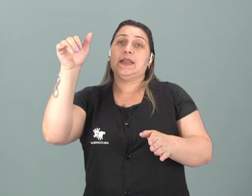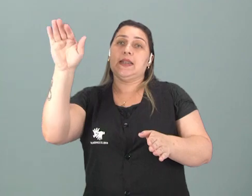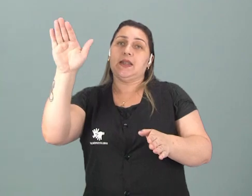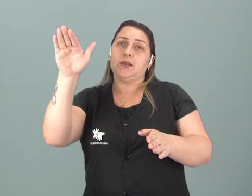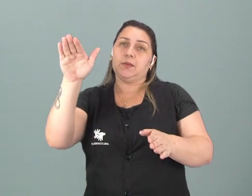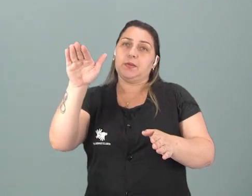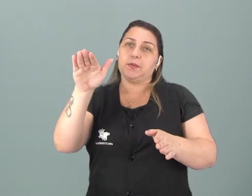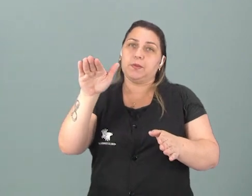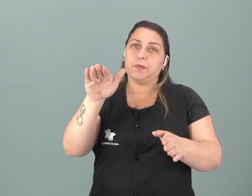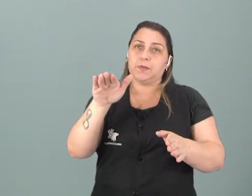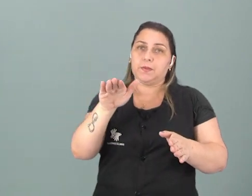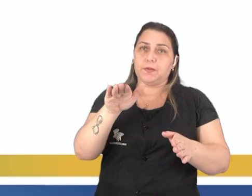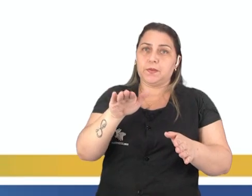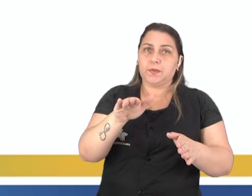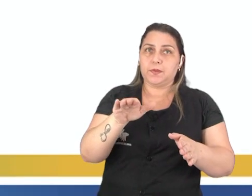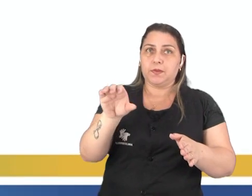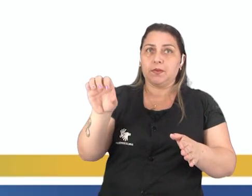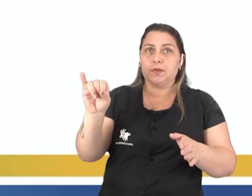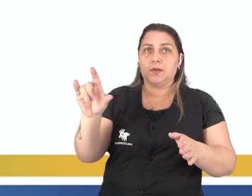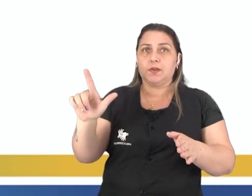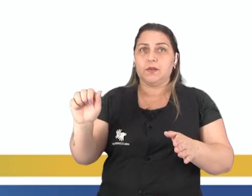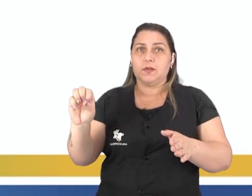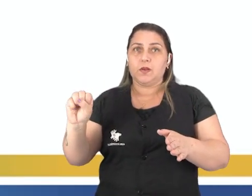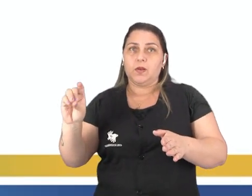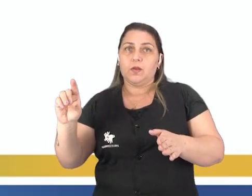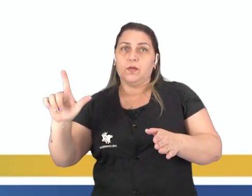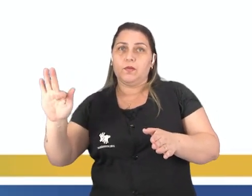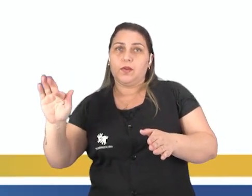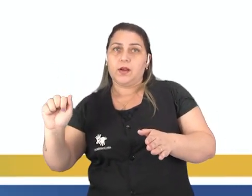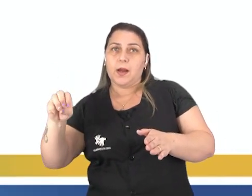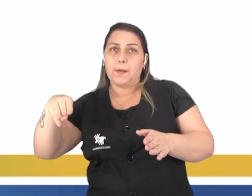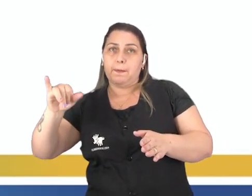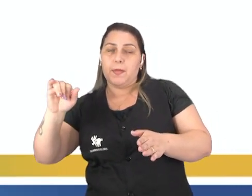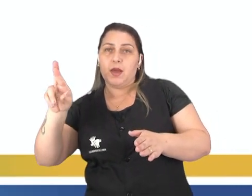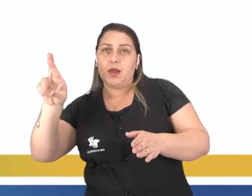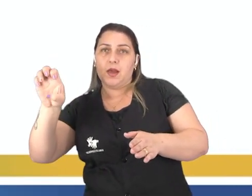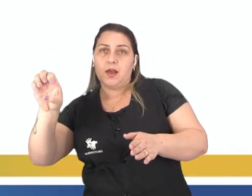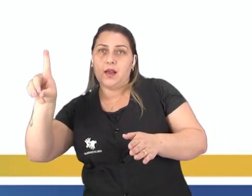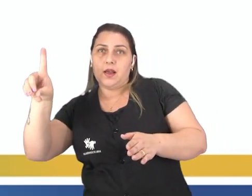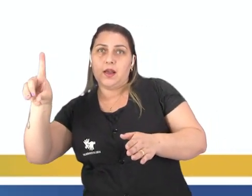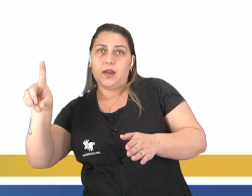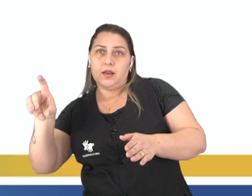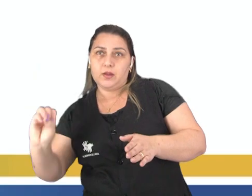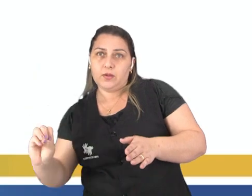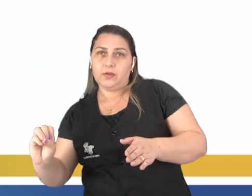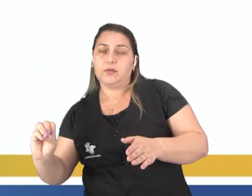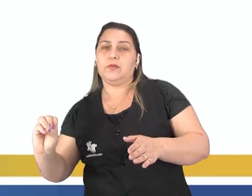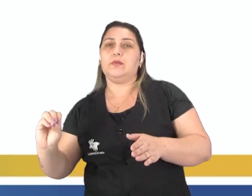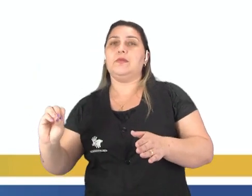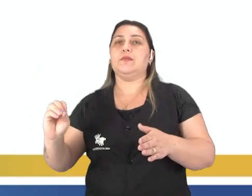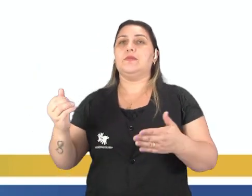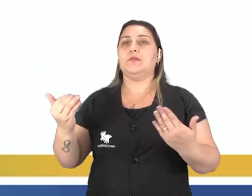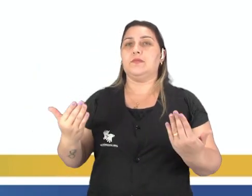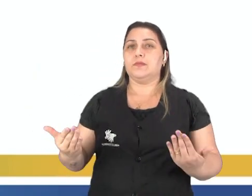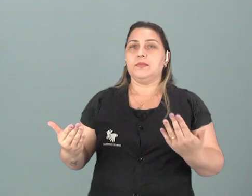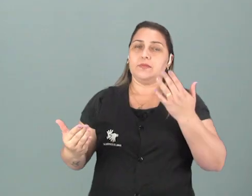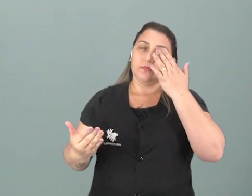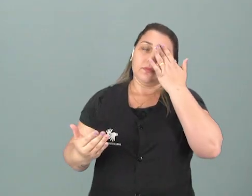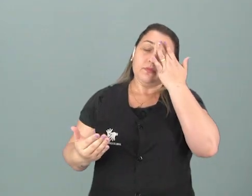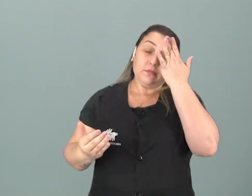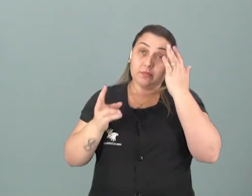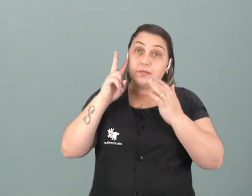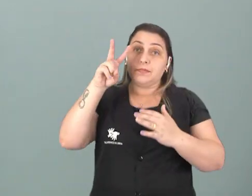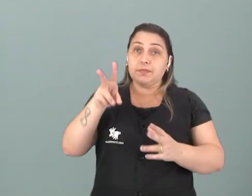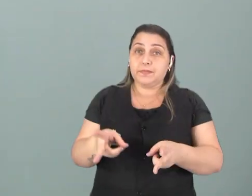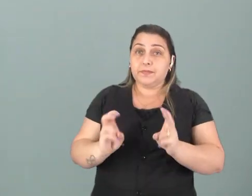descer, dó, si, lá, sol, fá, mi, ré, dó. Tá